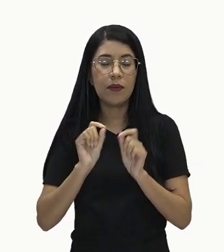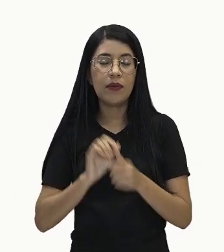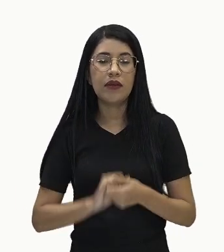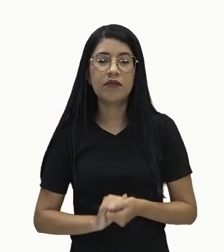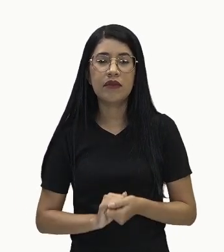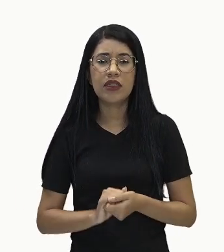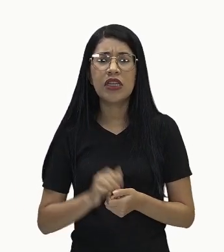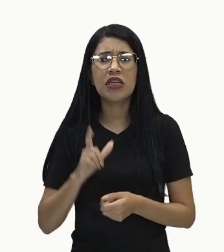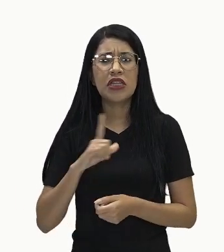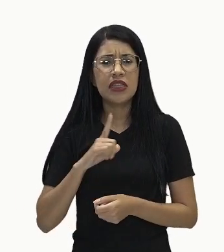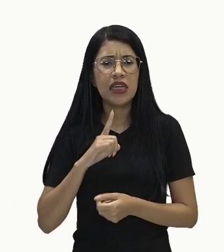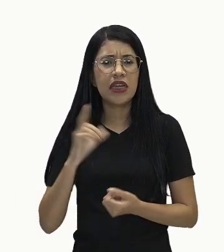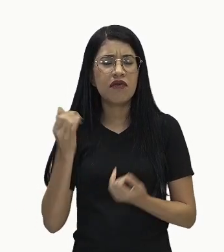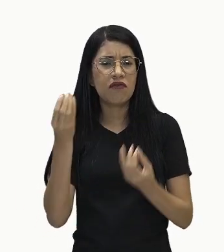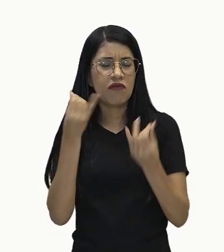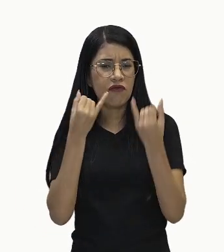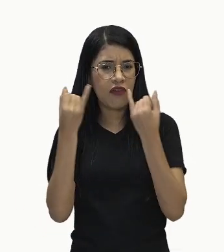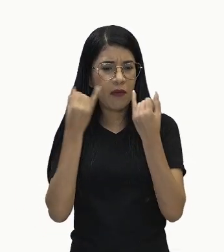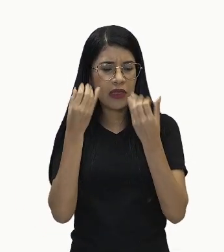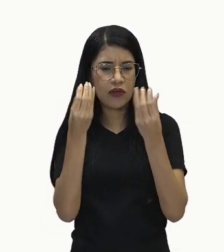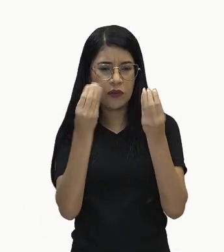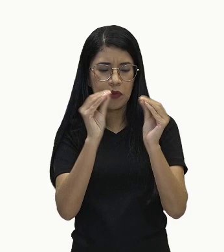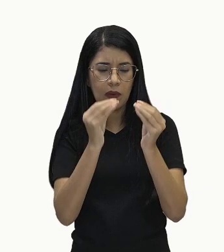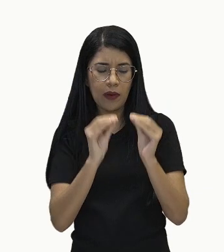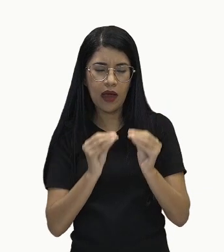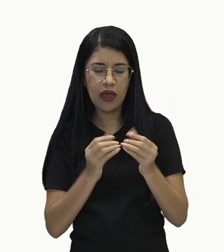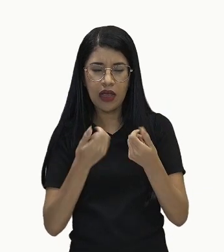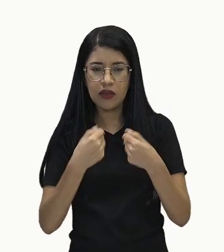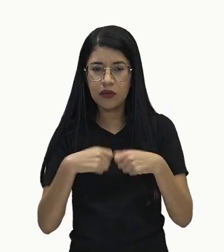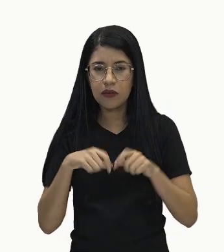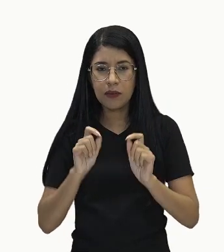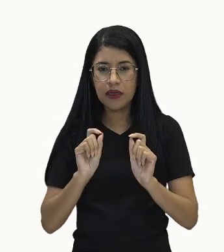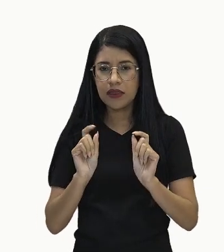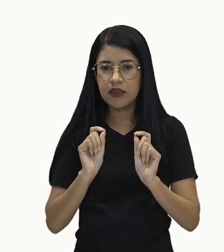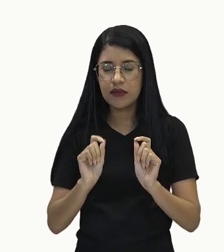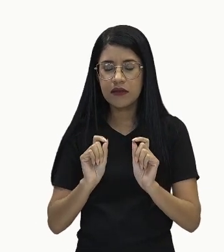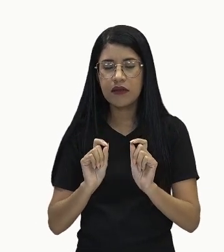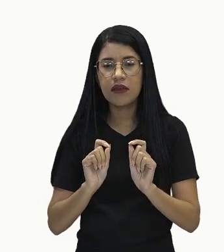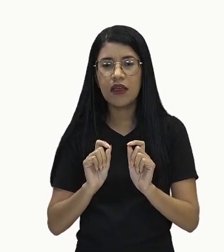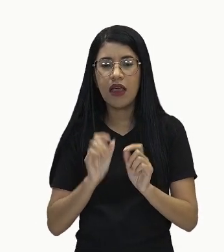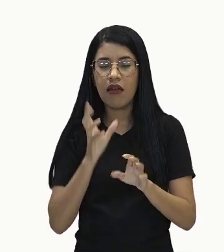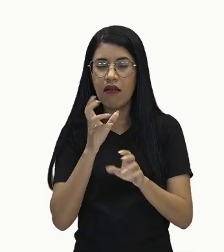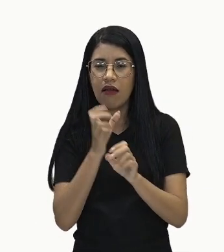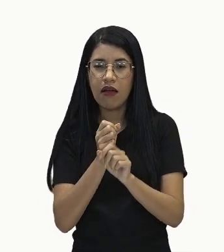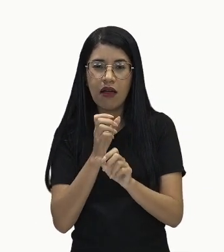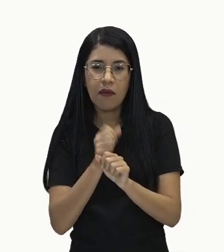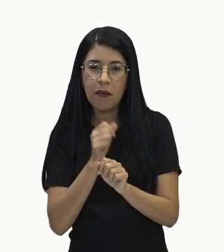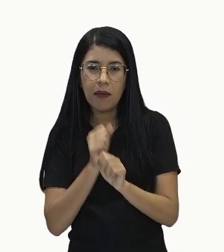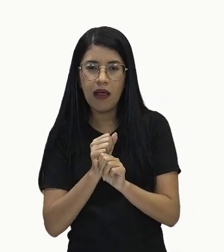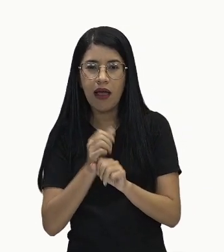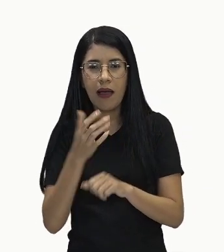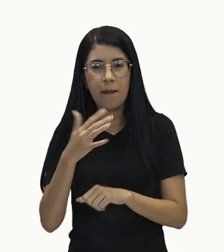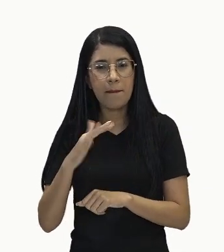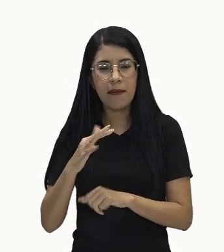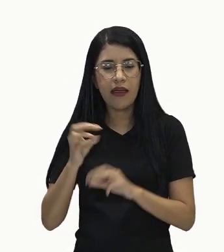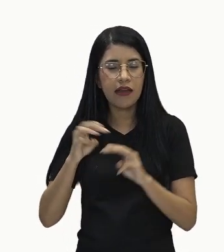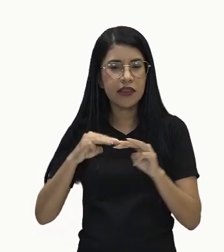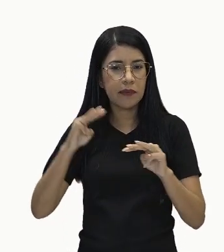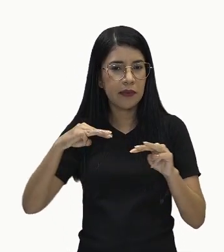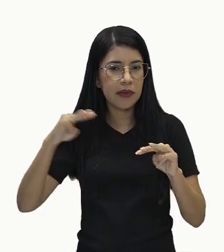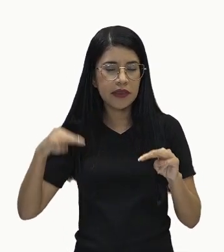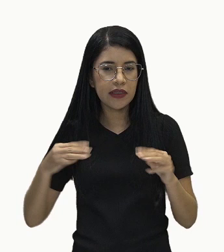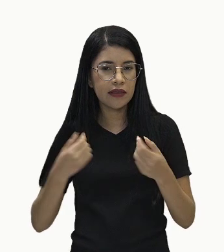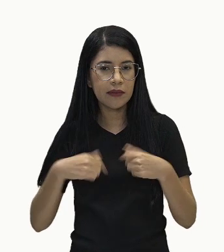média, a mediana e o desvio padrão. Coisa interessante aqui na questão é que ela já te dá essa informação. A gente não tem